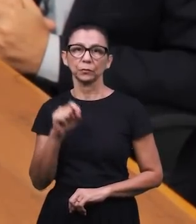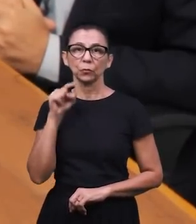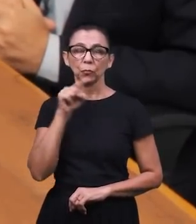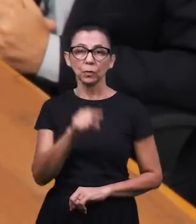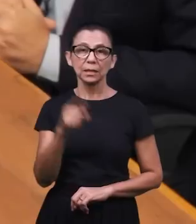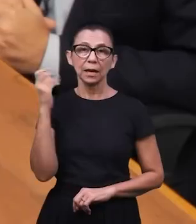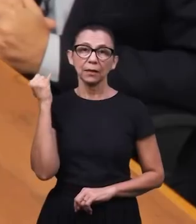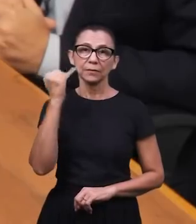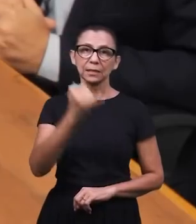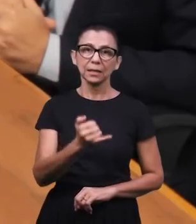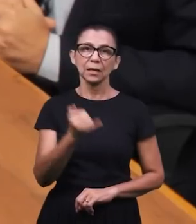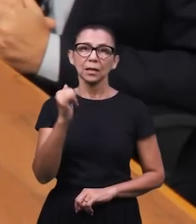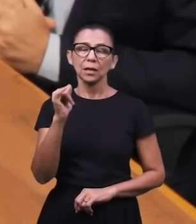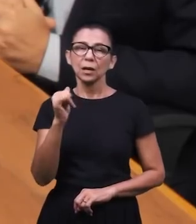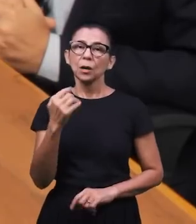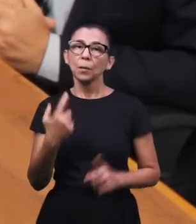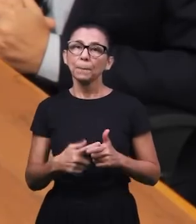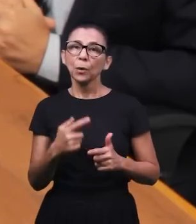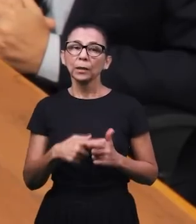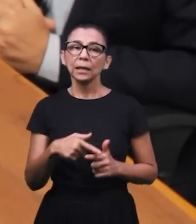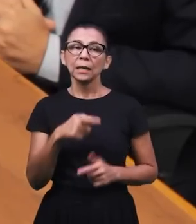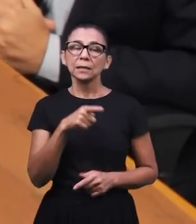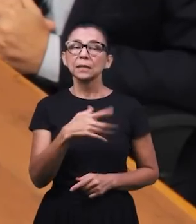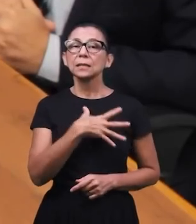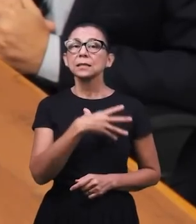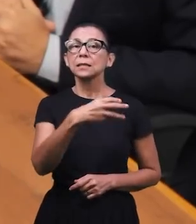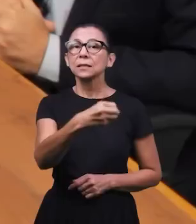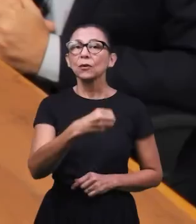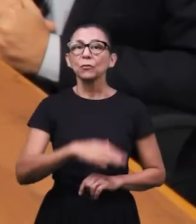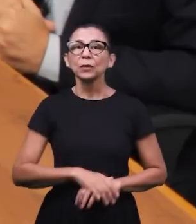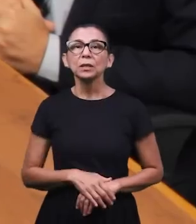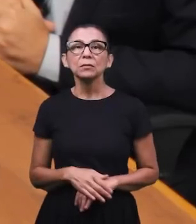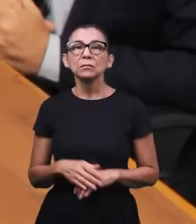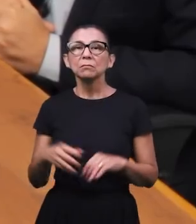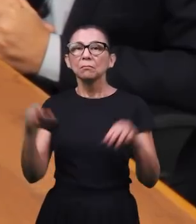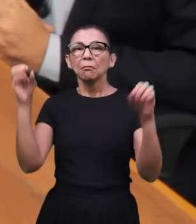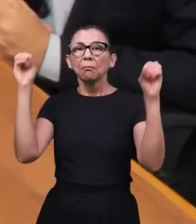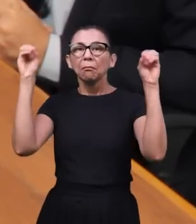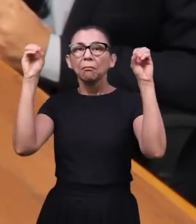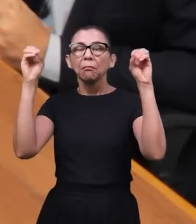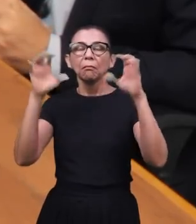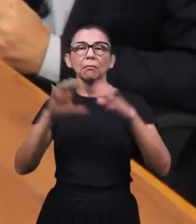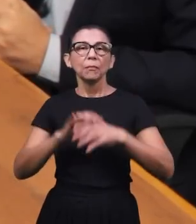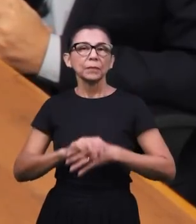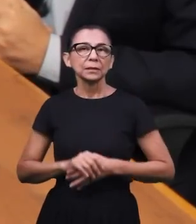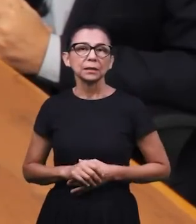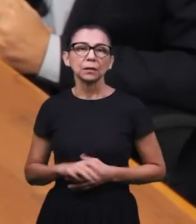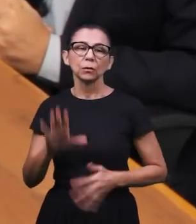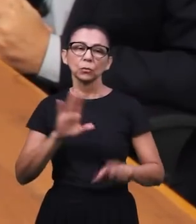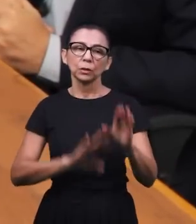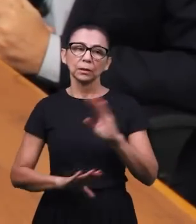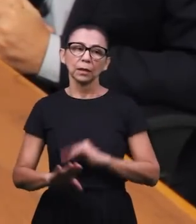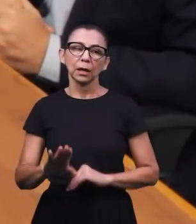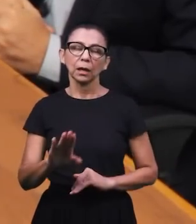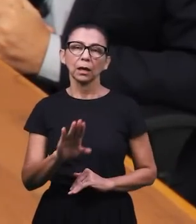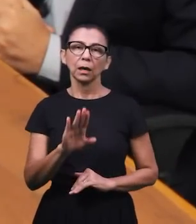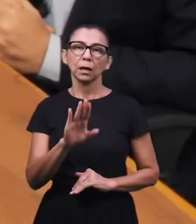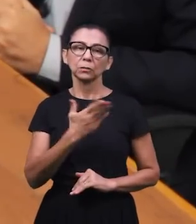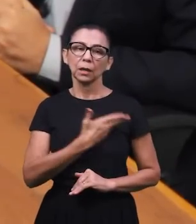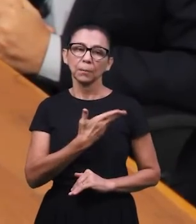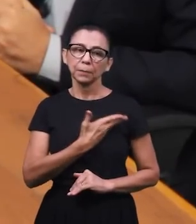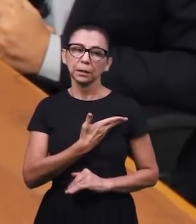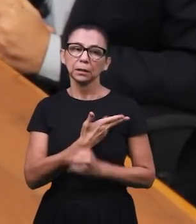com pessoas que estão prejudicando a vida dele. Então você tem que às vezes orientar, meu filho, cuidado com isso, você está andando com essas pessoas